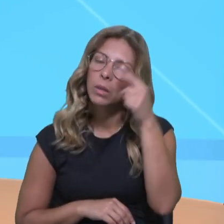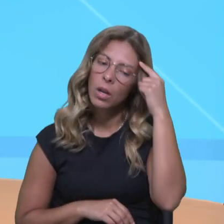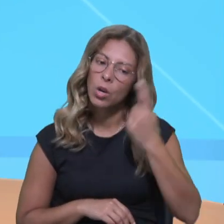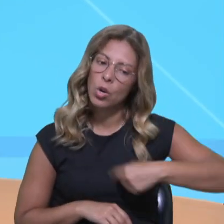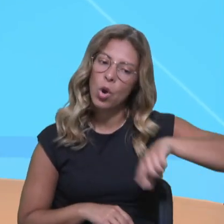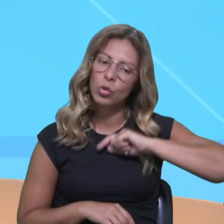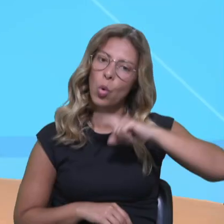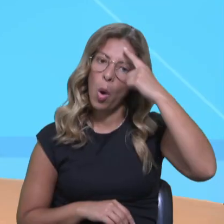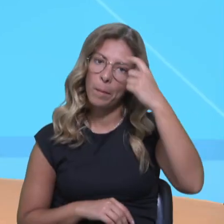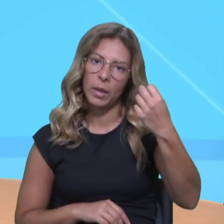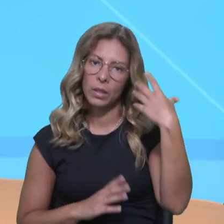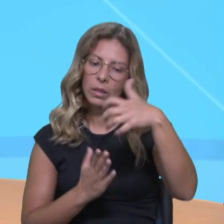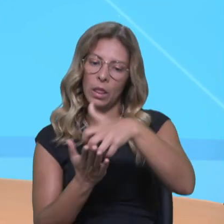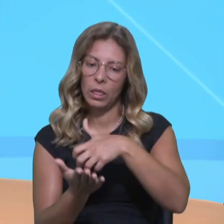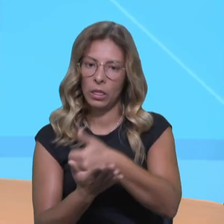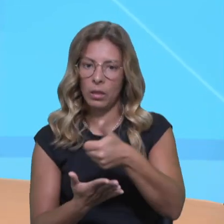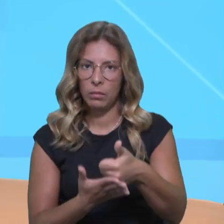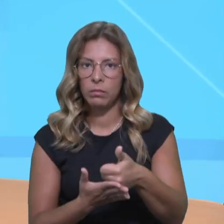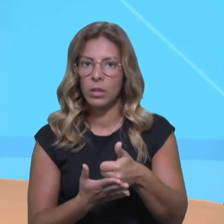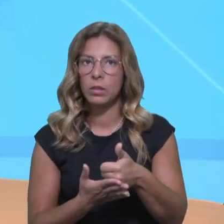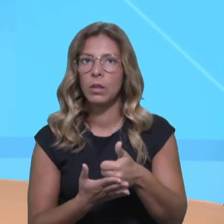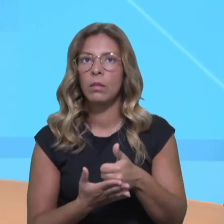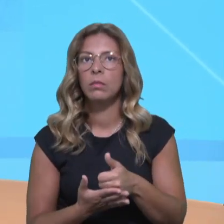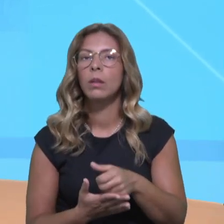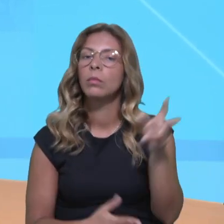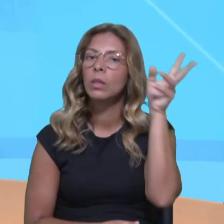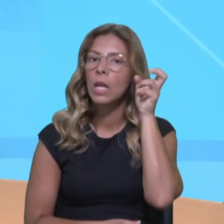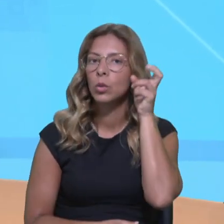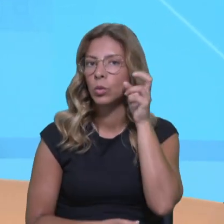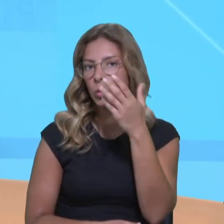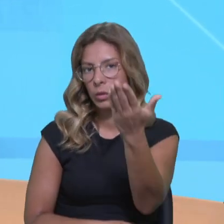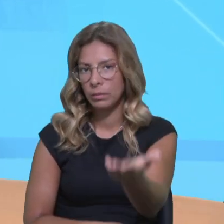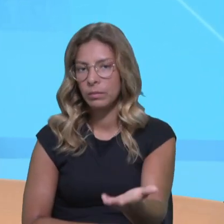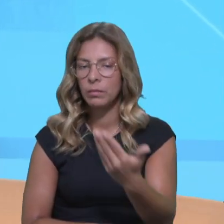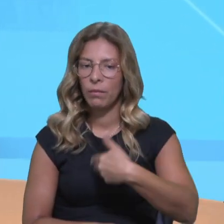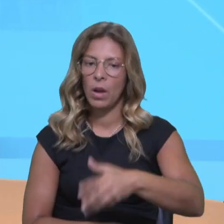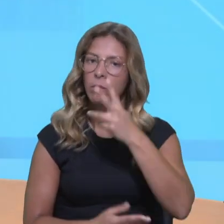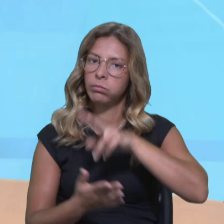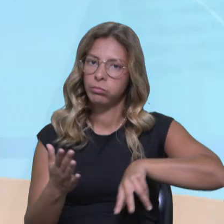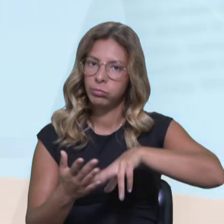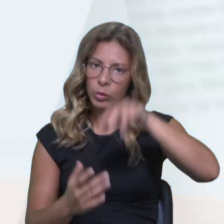melhor o texto do Evangelho. Proponho que o possamos ouvir agora, este texto do Evangelho que é lido nas missas deste domingo.